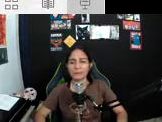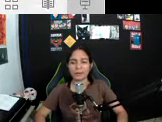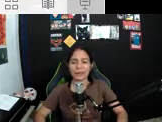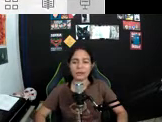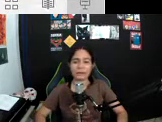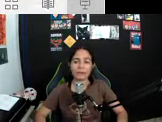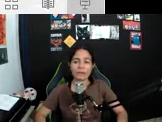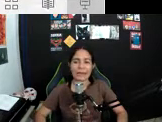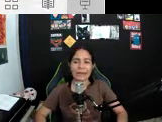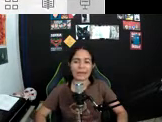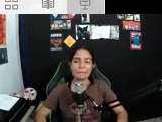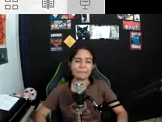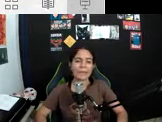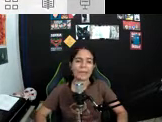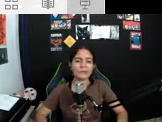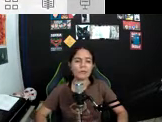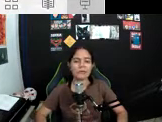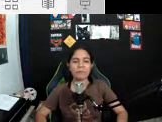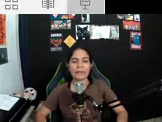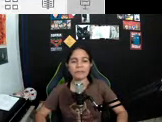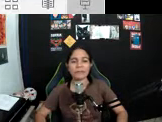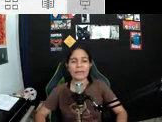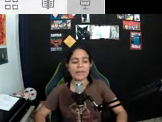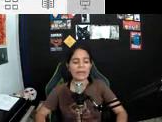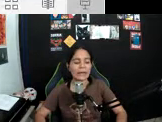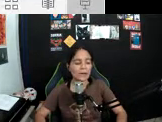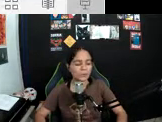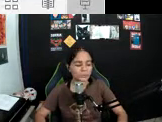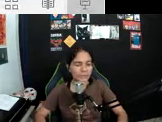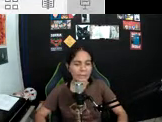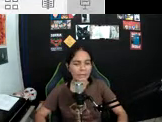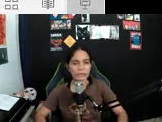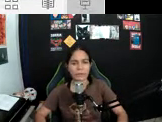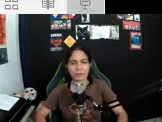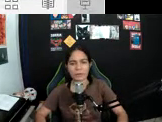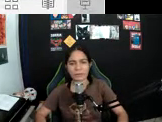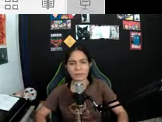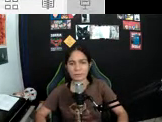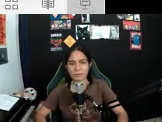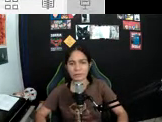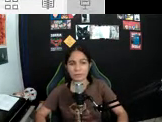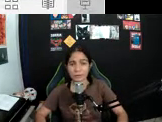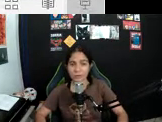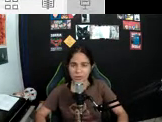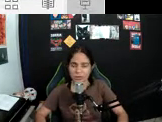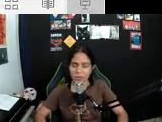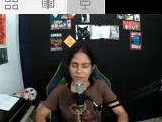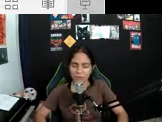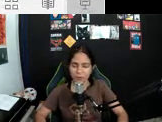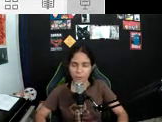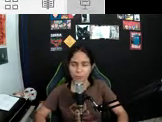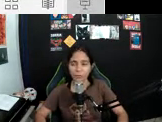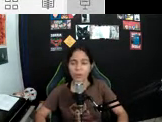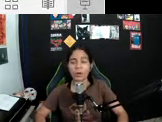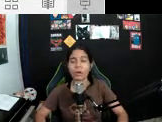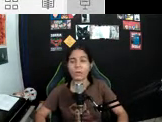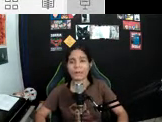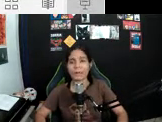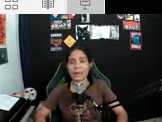de enfermagem para divulgar métodos e meios que não tenham reconhecimento